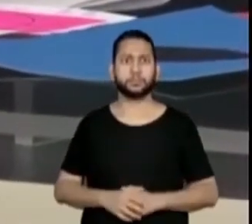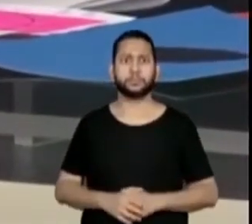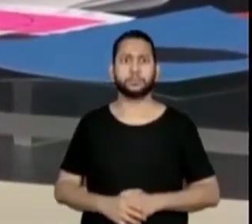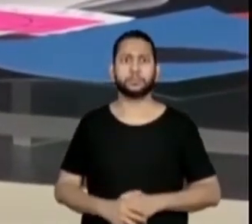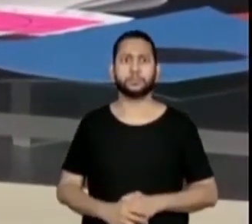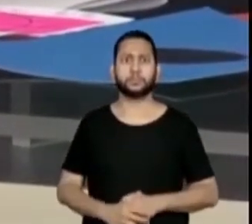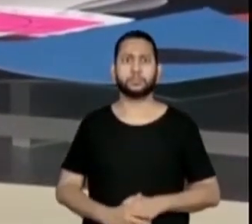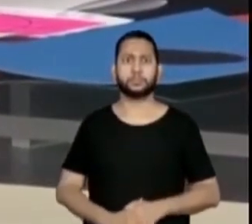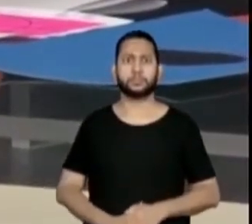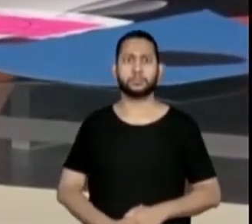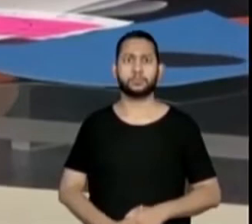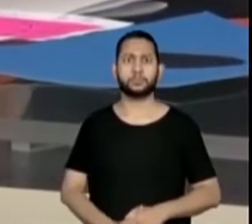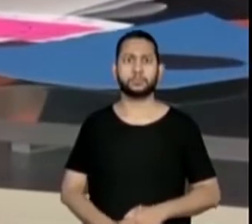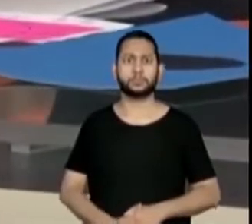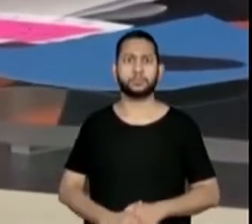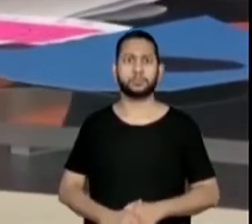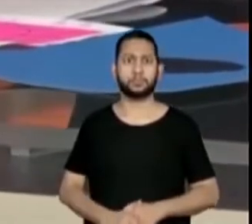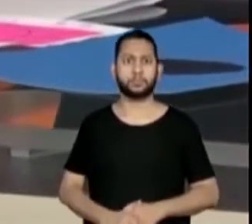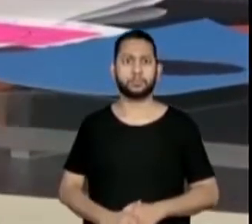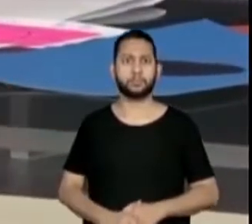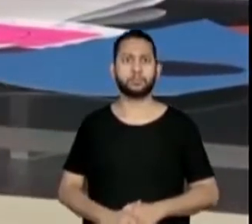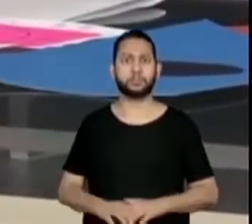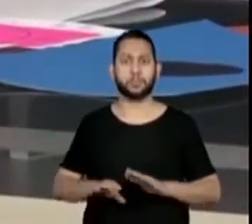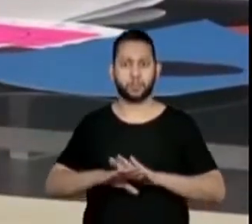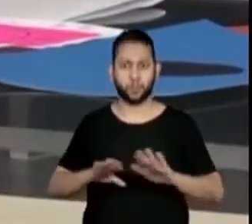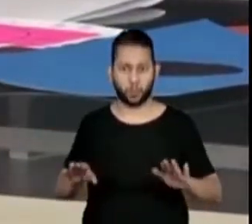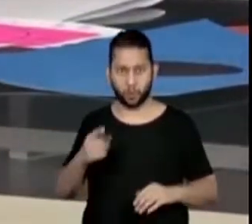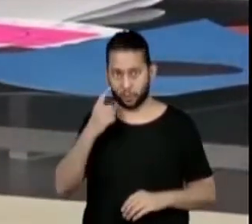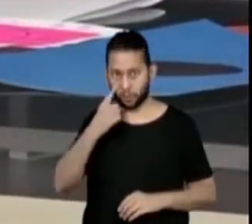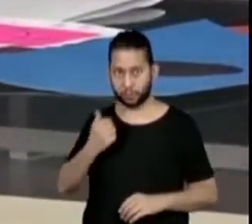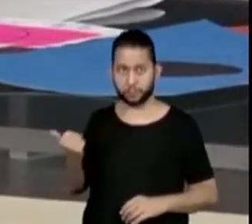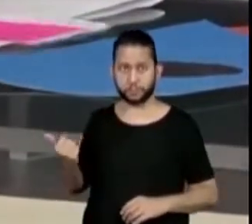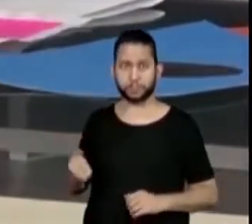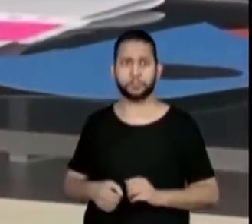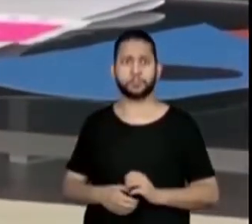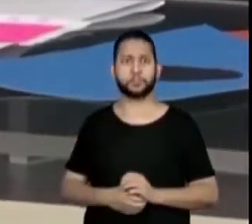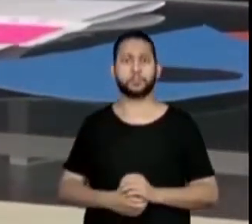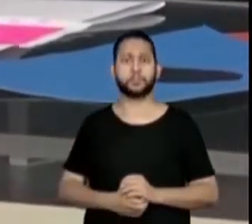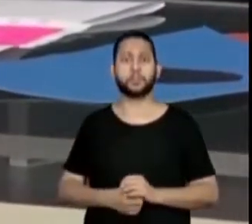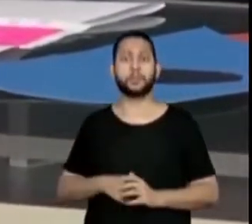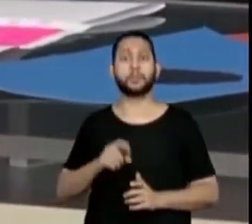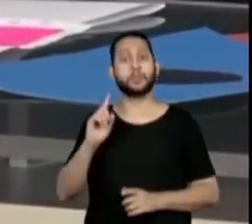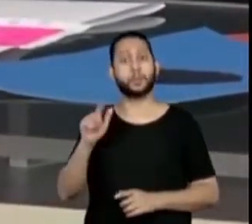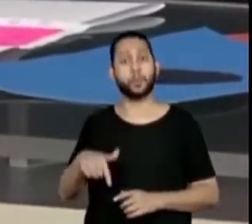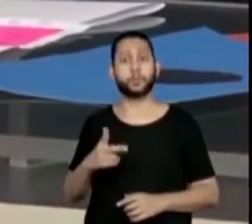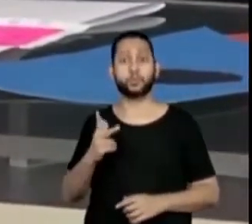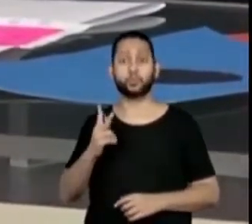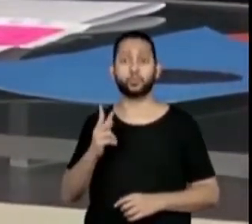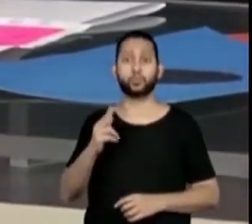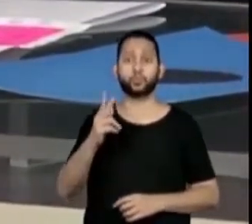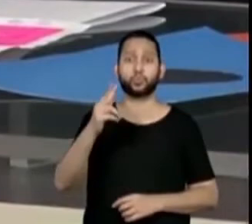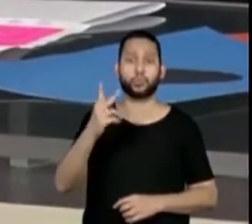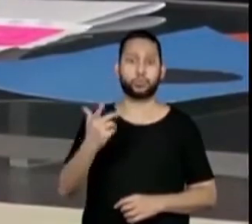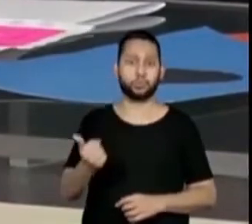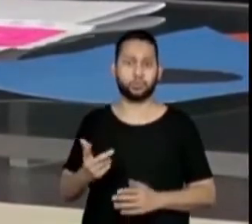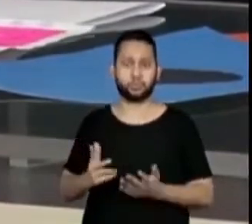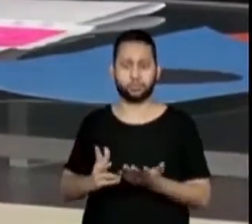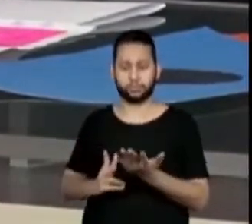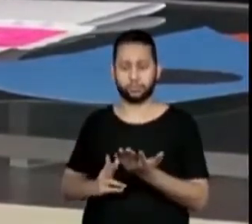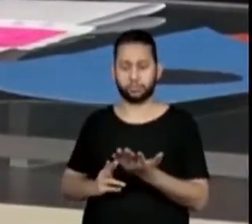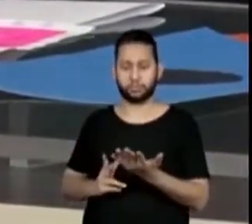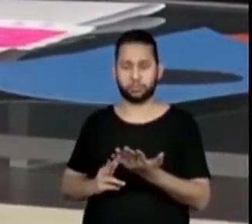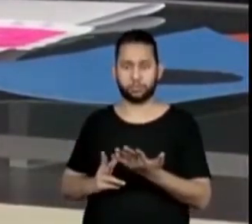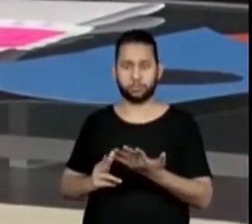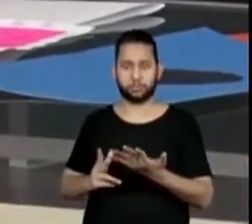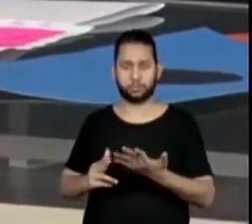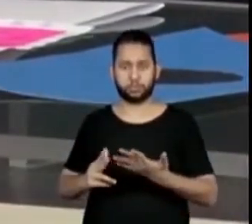Contornei, ok. Depois que você contornar, pega uma tesoura, um objeto cortante, né, com a supervisão